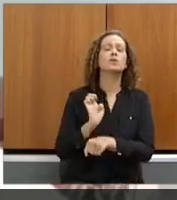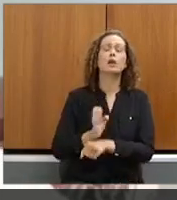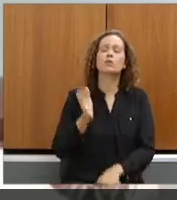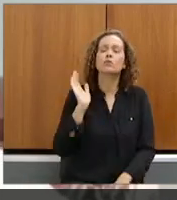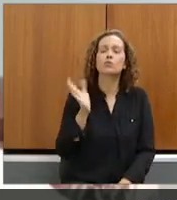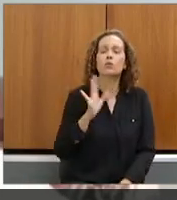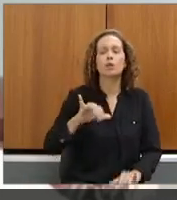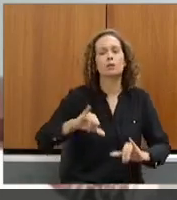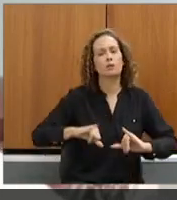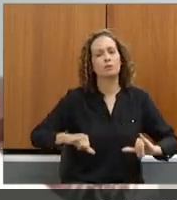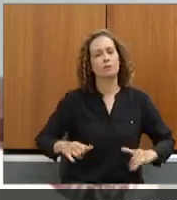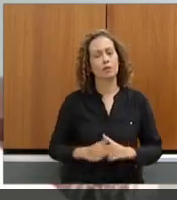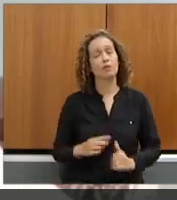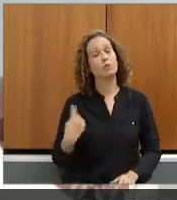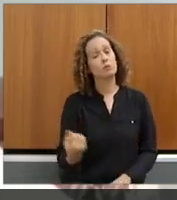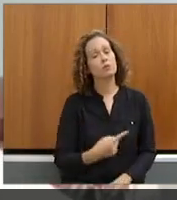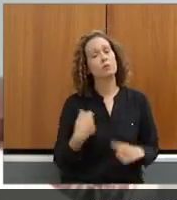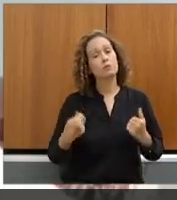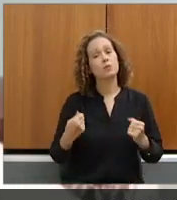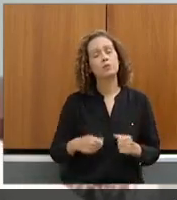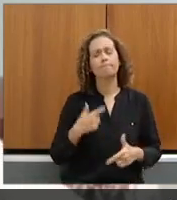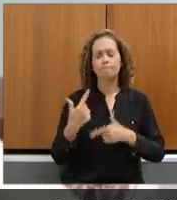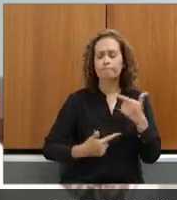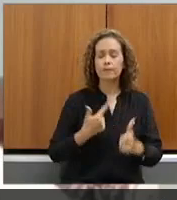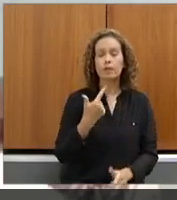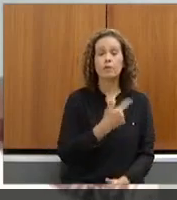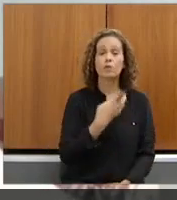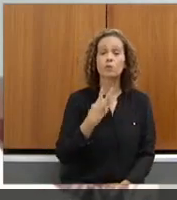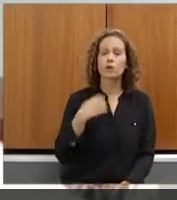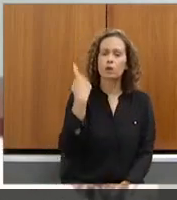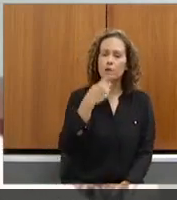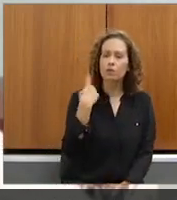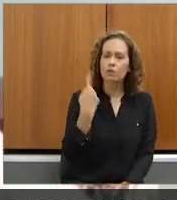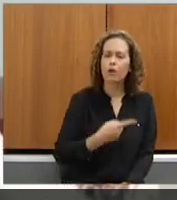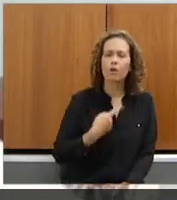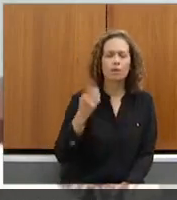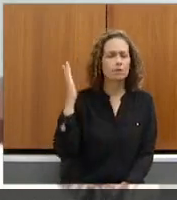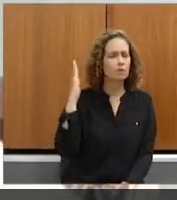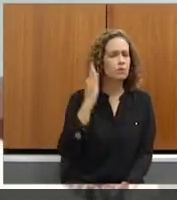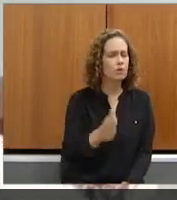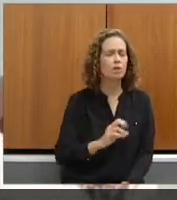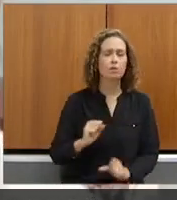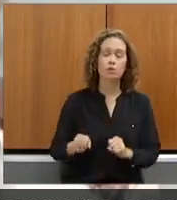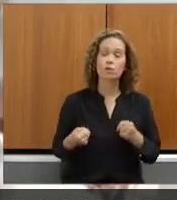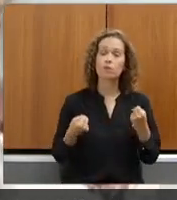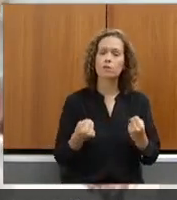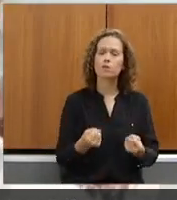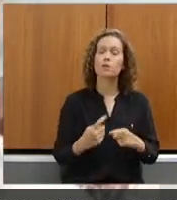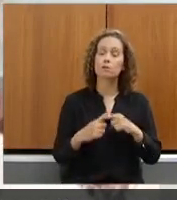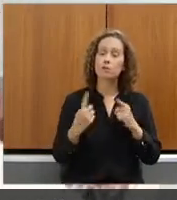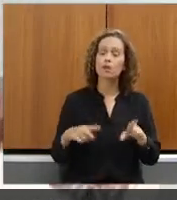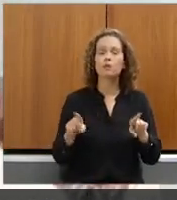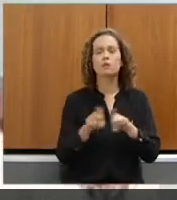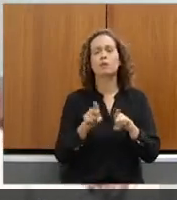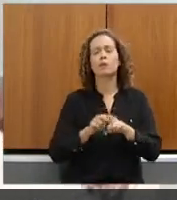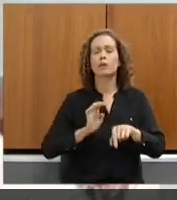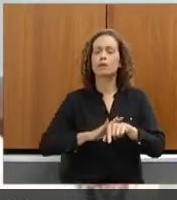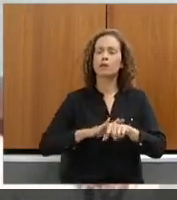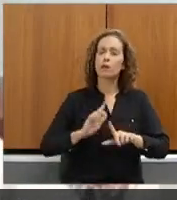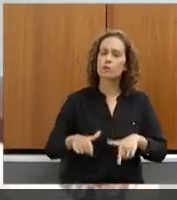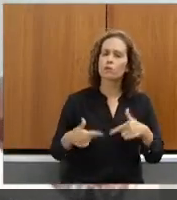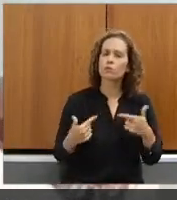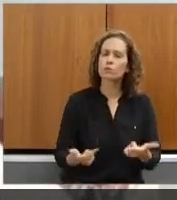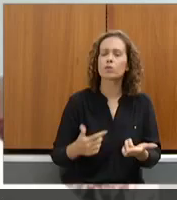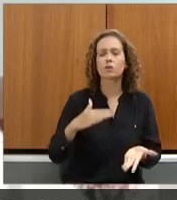E para isso a gente precisa de fato trabalhar 24 horas juntamente com esforço Mas acima de tudo com atitudes